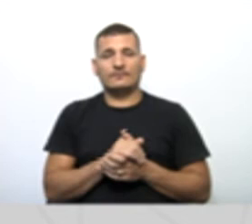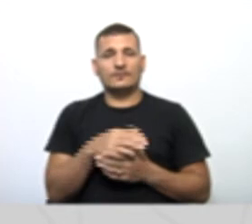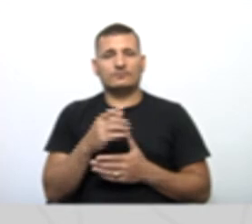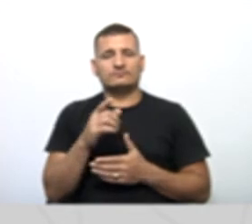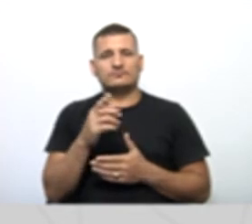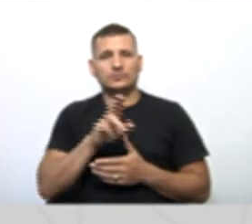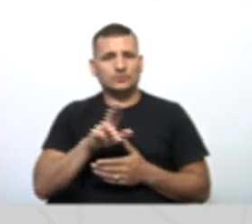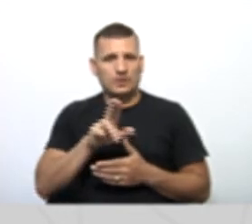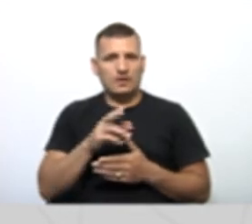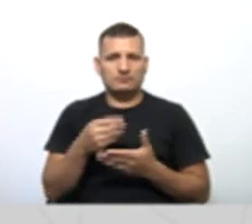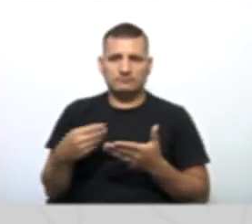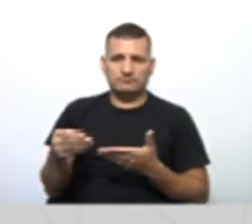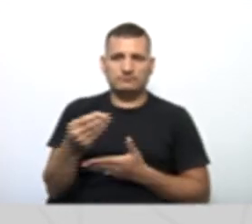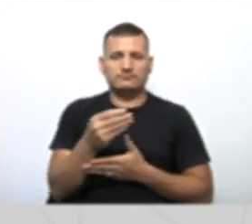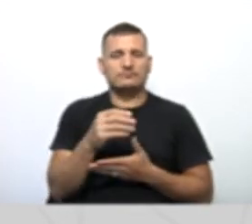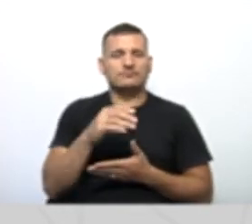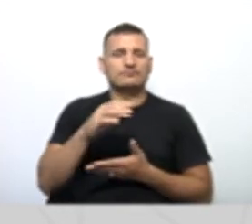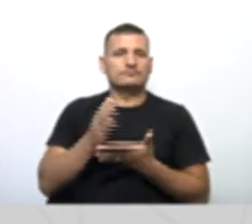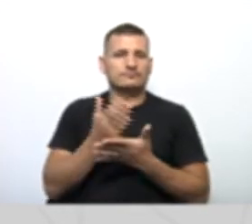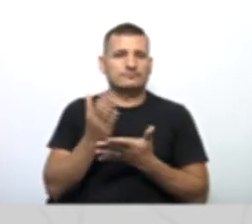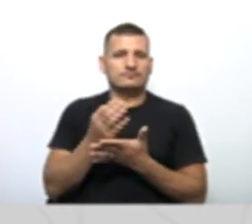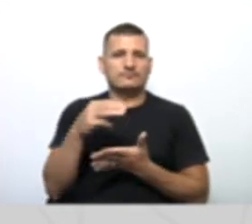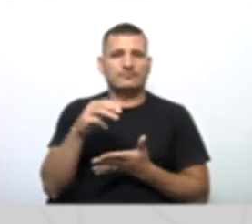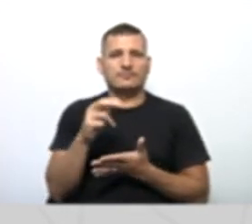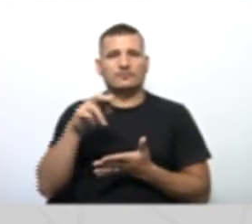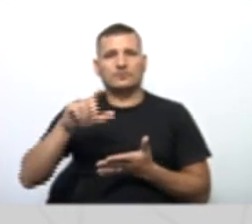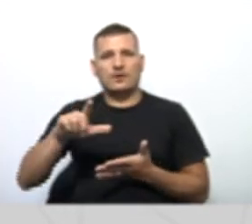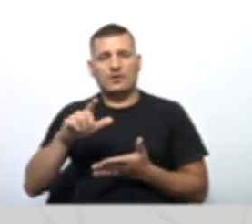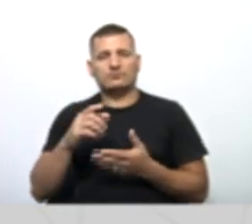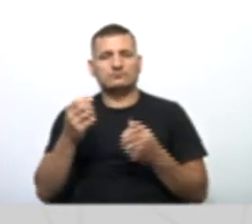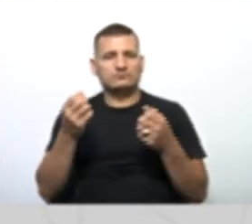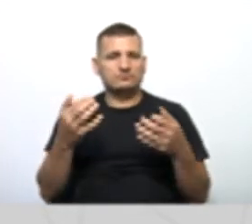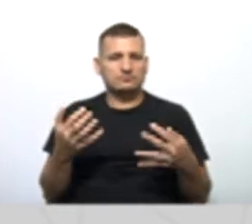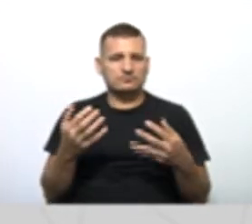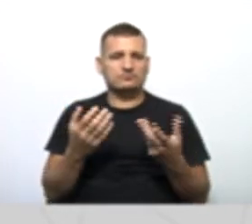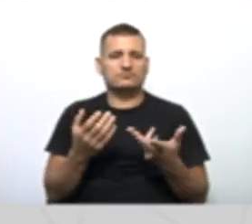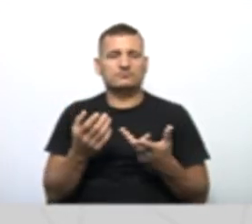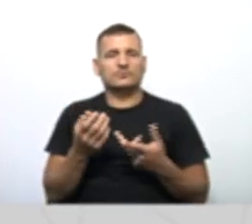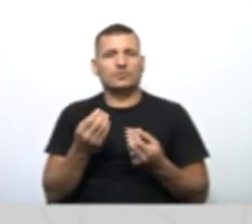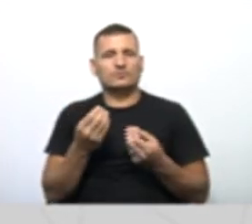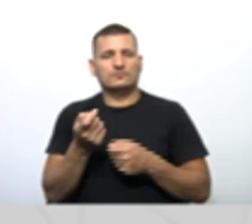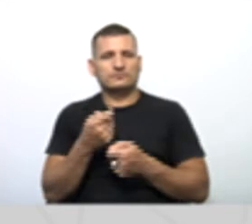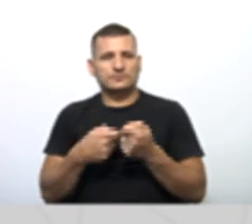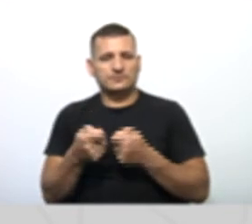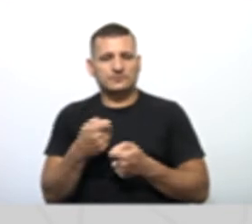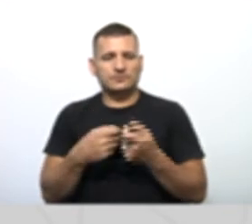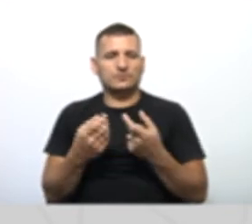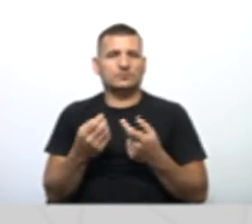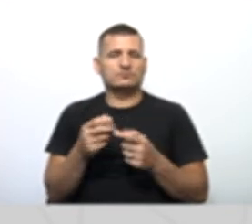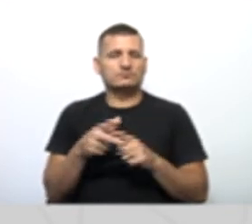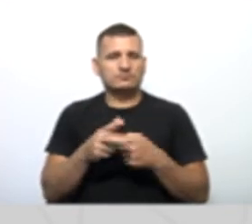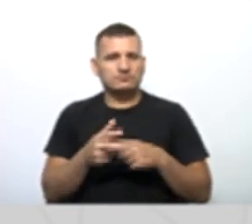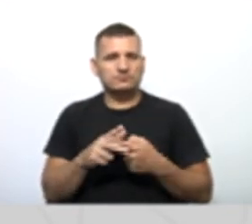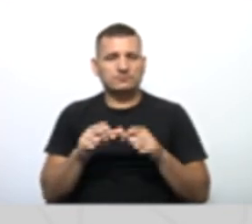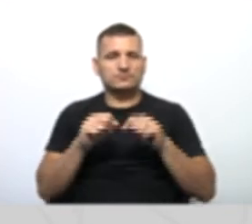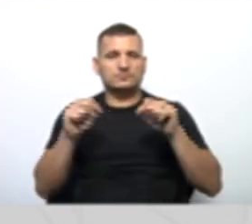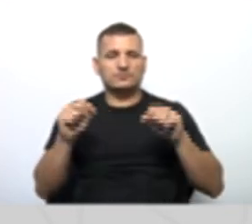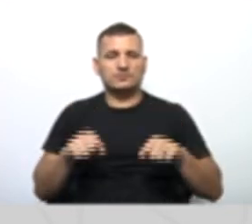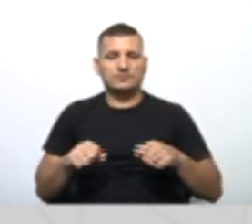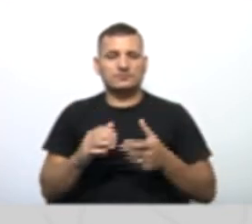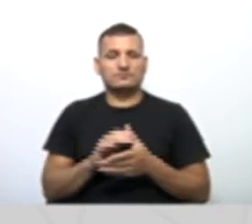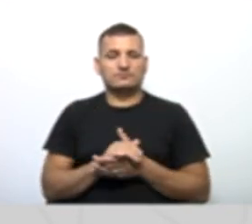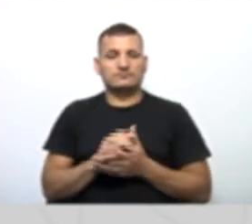né? Instrução de uso, descrição de funções, serve também para administração e manutenção do sistema E